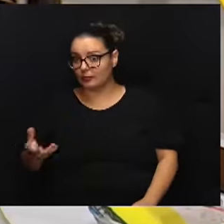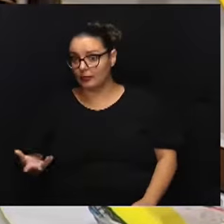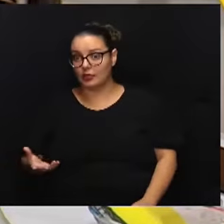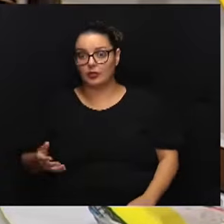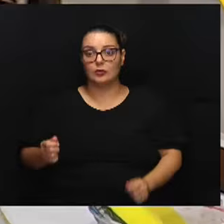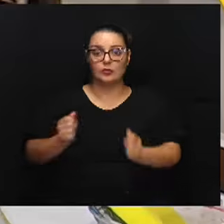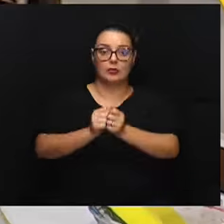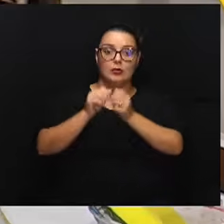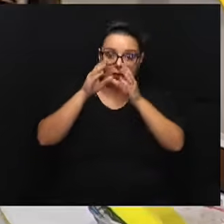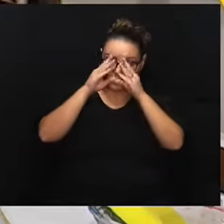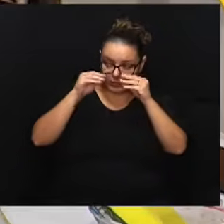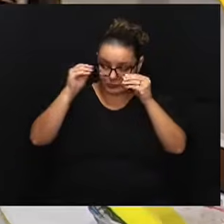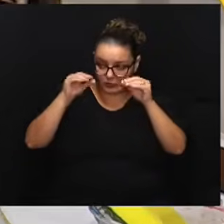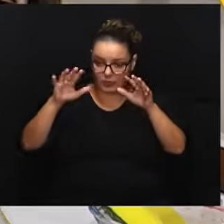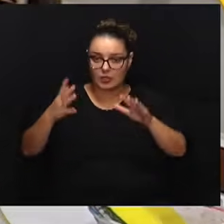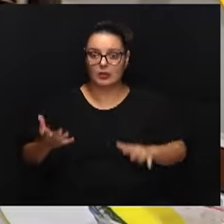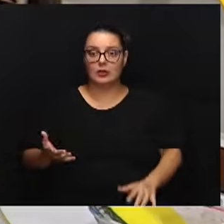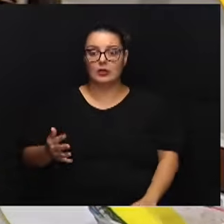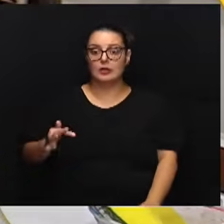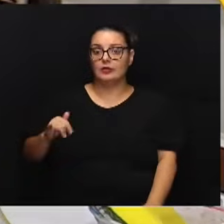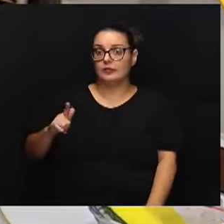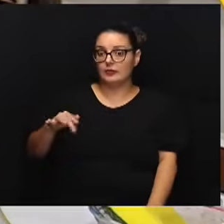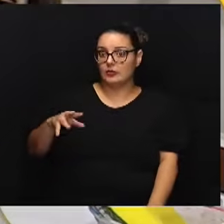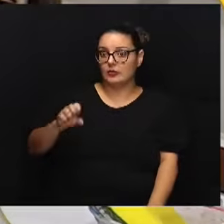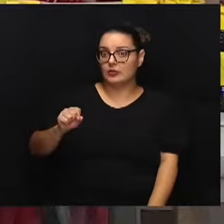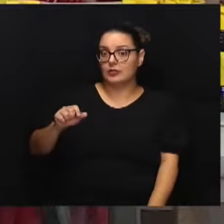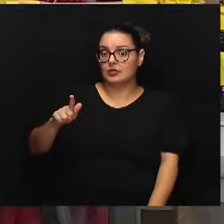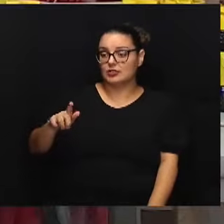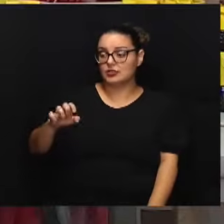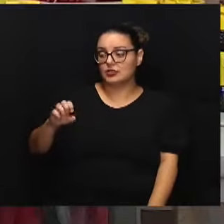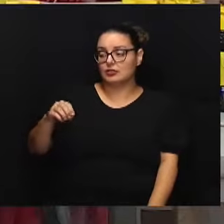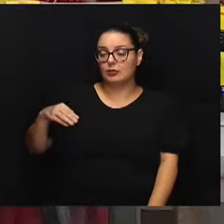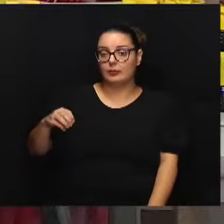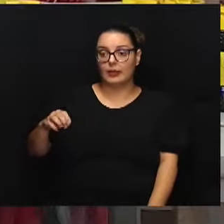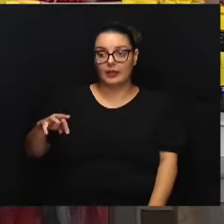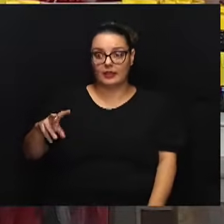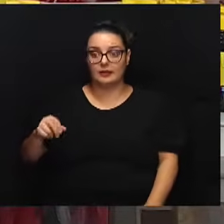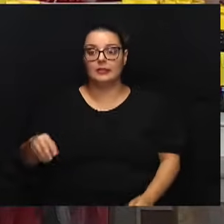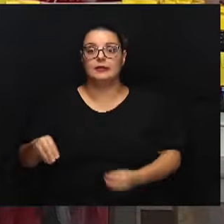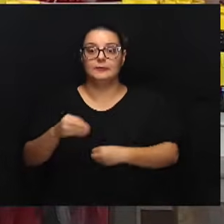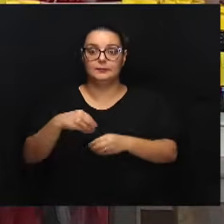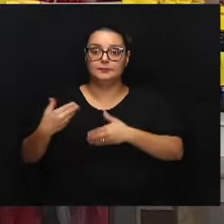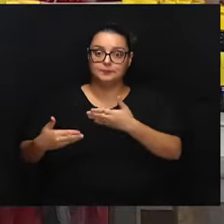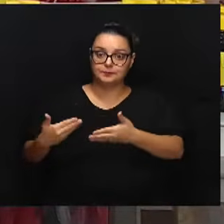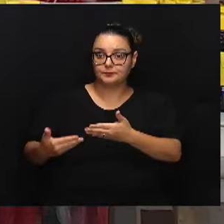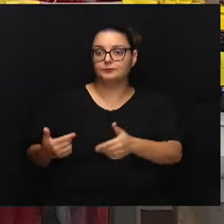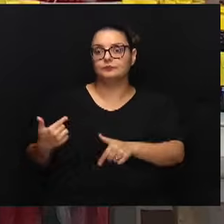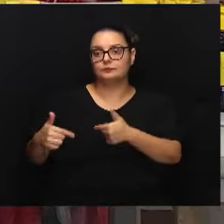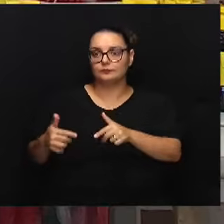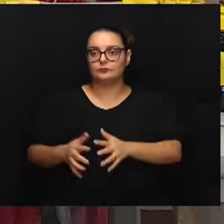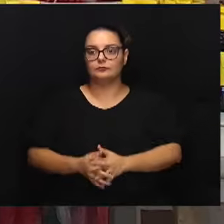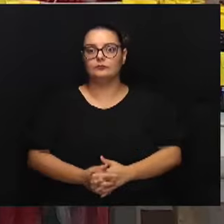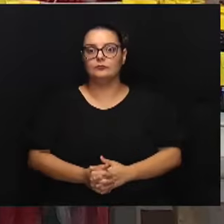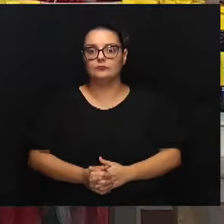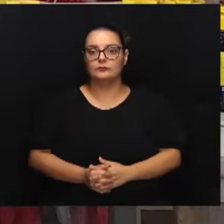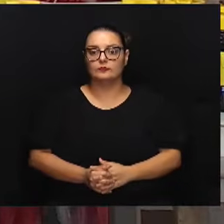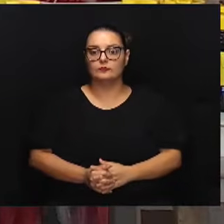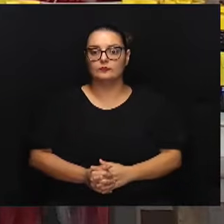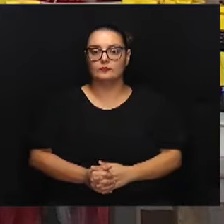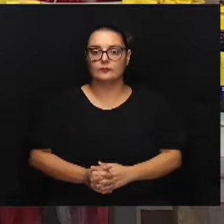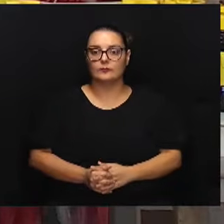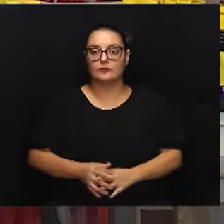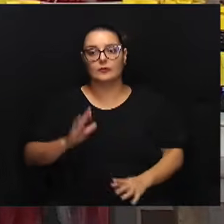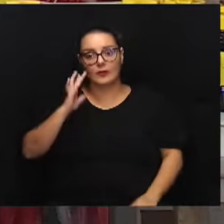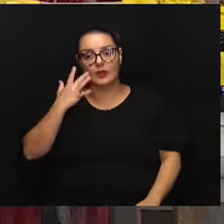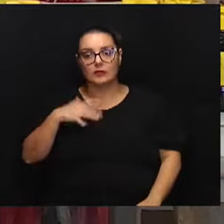abstrato. Eu gosto muito também de figuras geométricas, então elas estão sempre envolvidas dentro desses meus trabalhos. E eu acho que